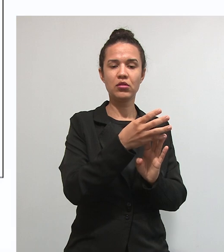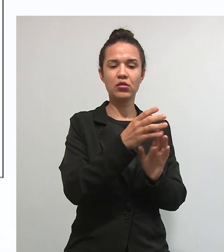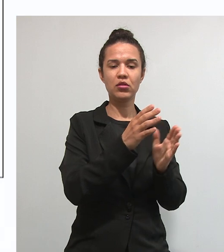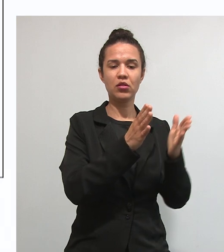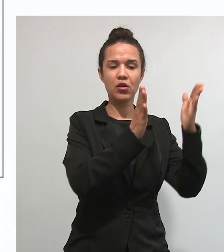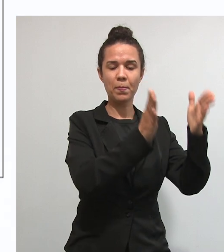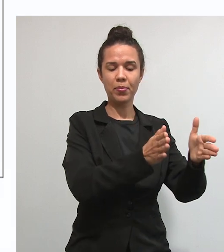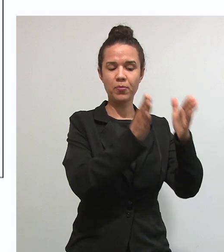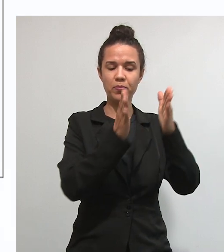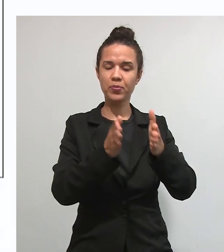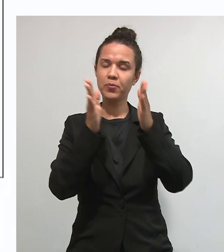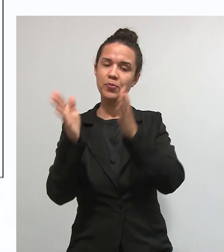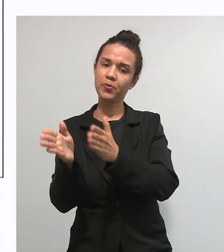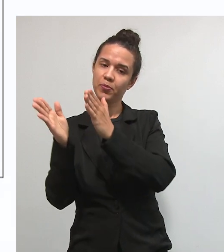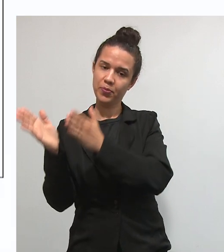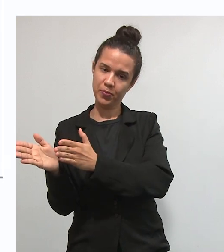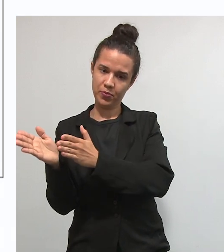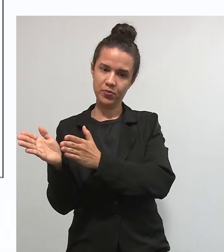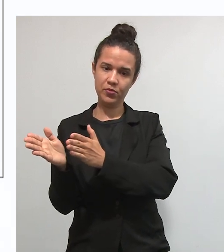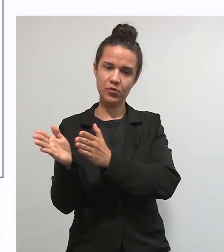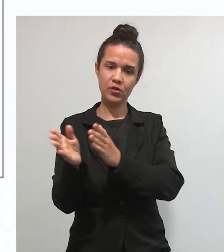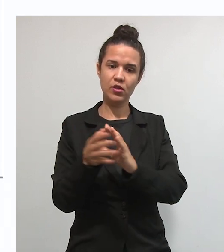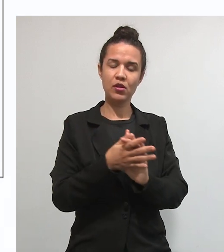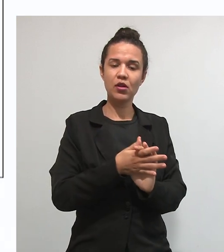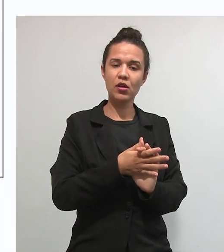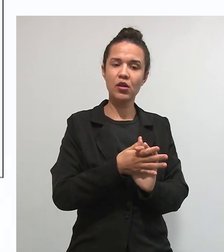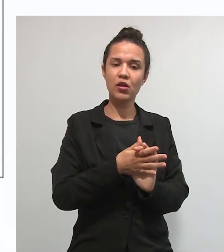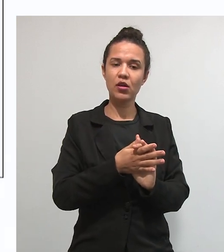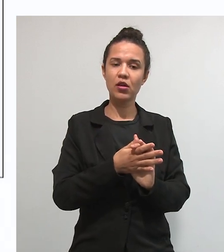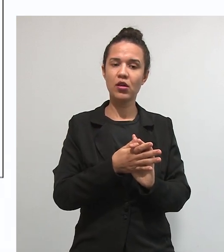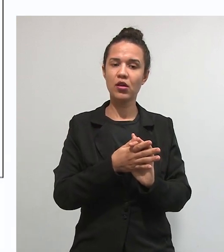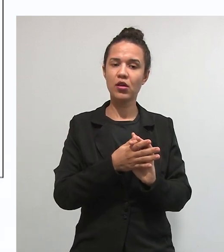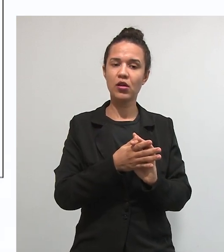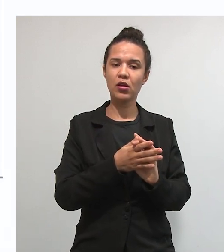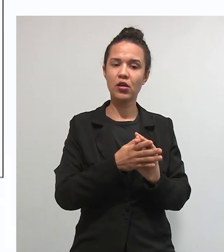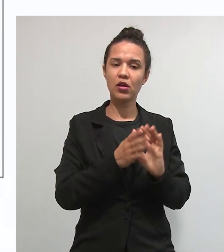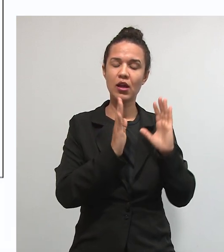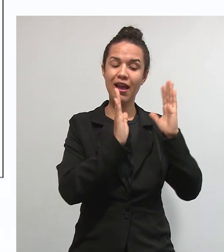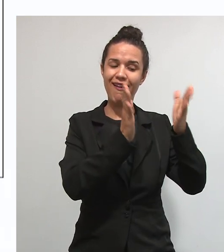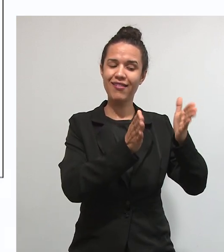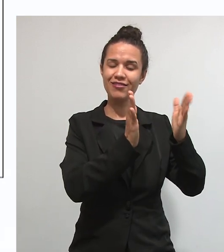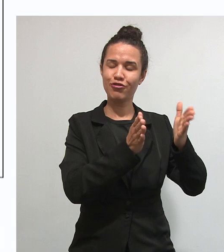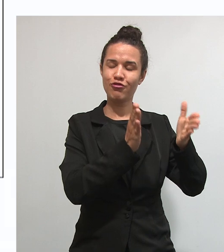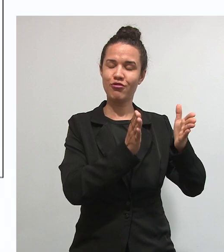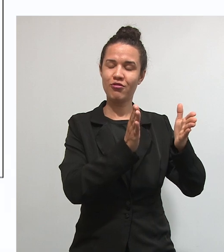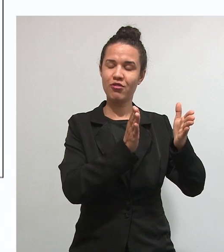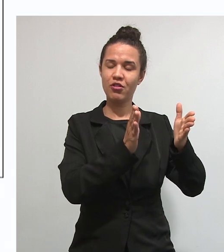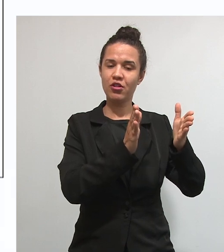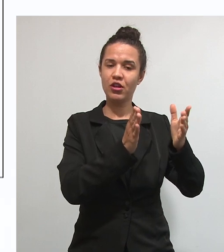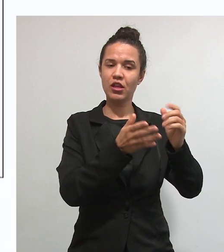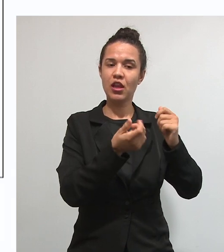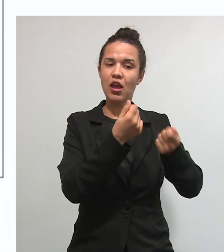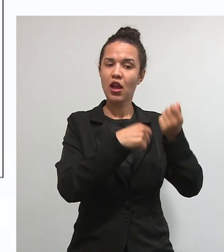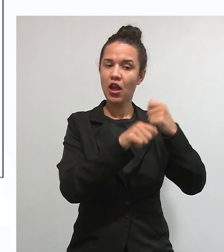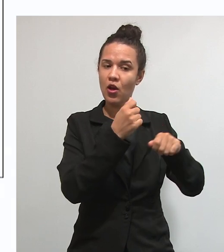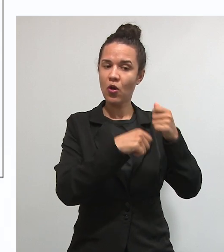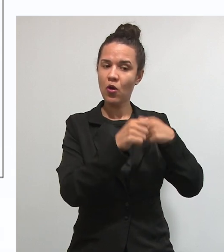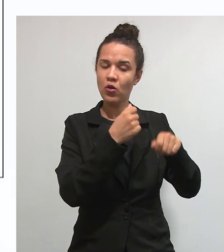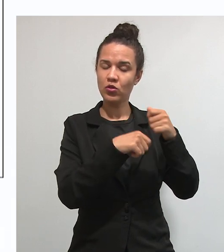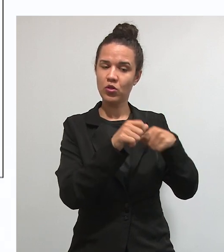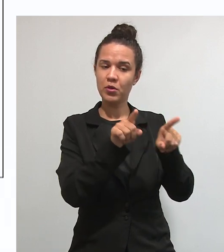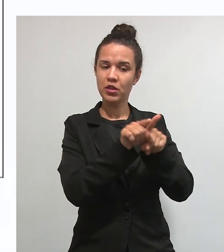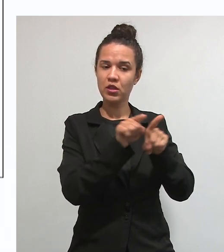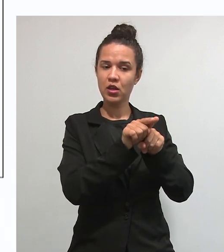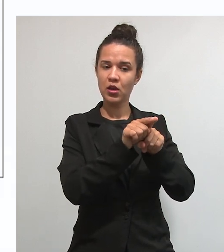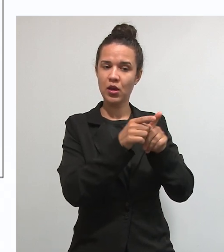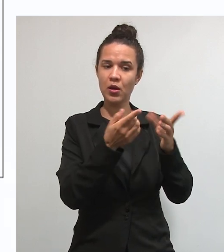categoria econômica e de origem. Isso abordando sobre as receitas, tá? Receita corrente e